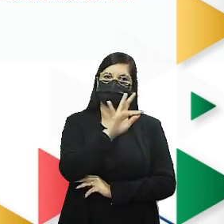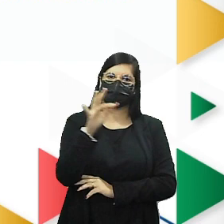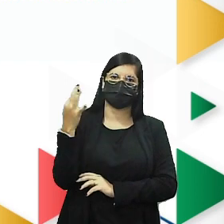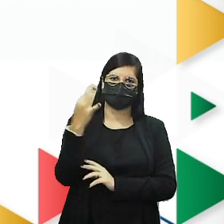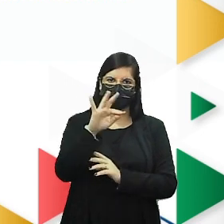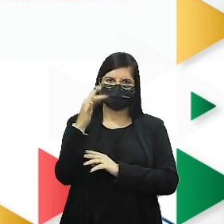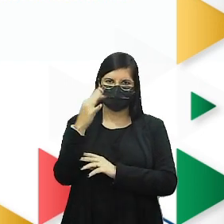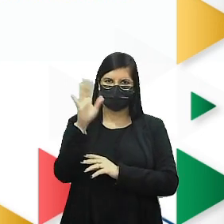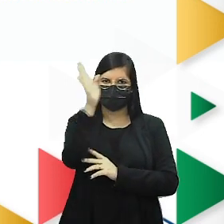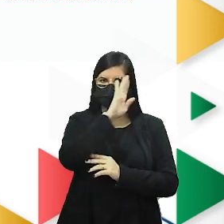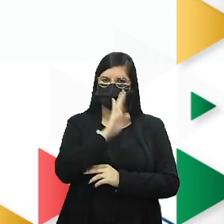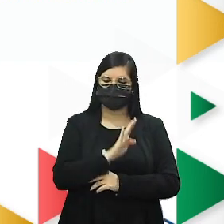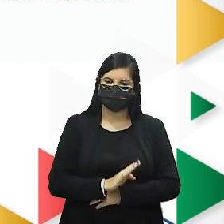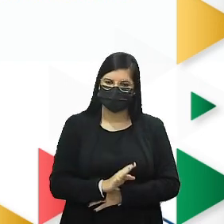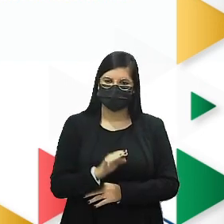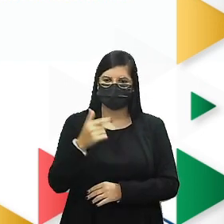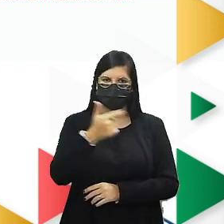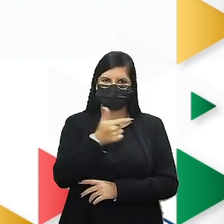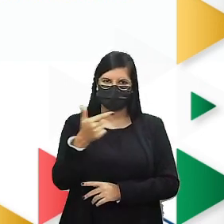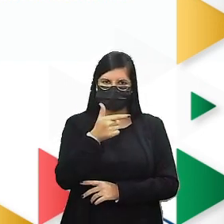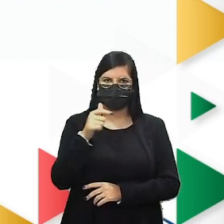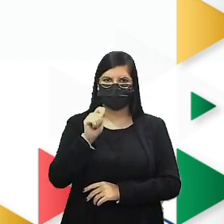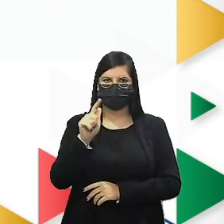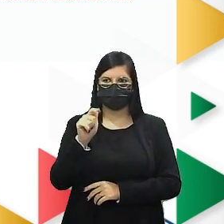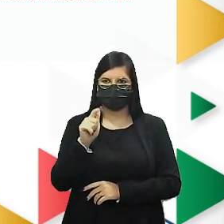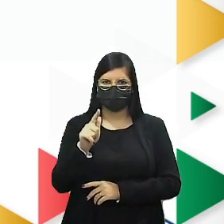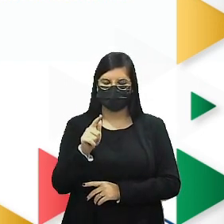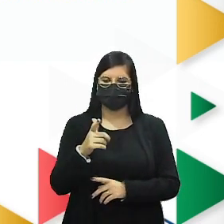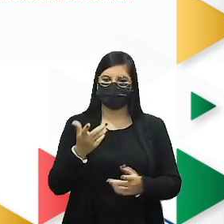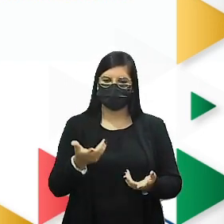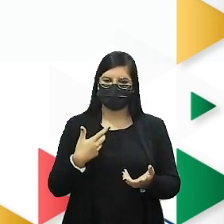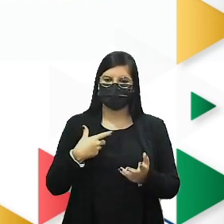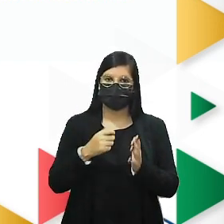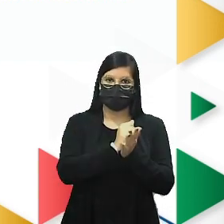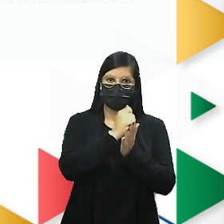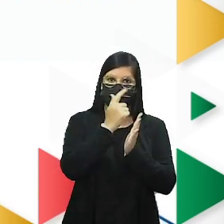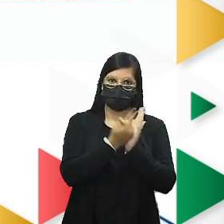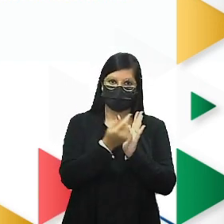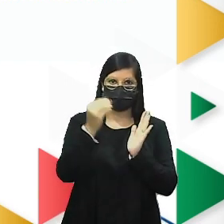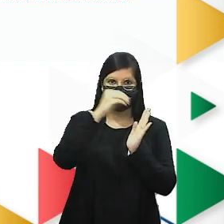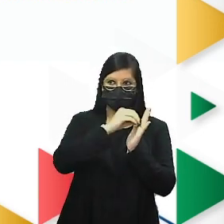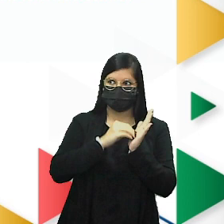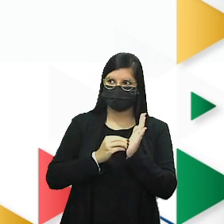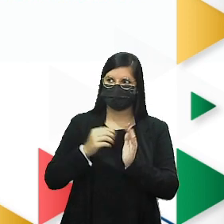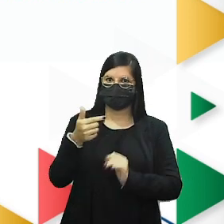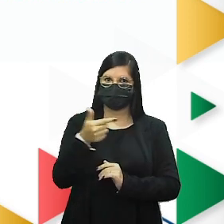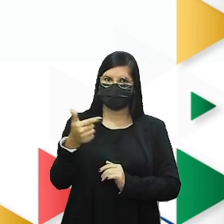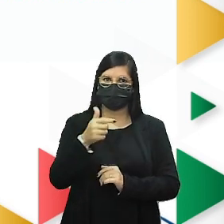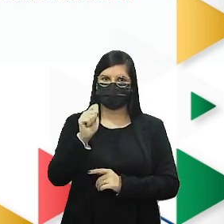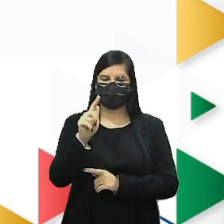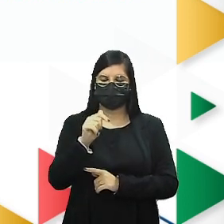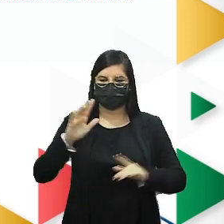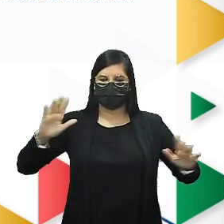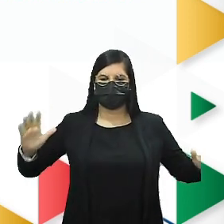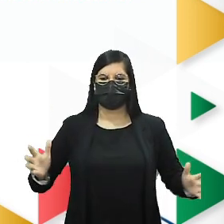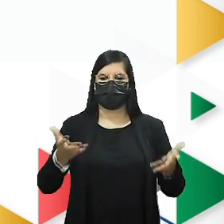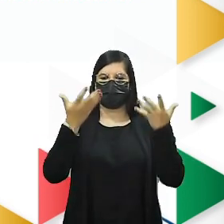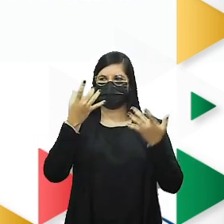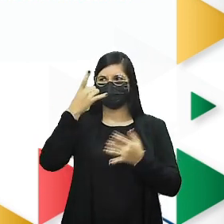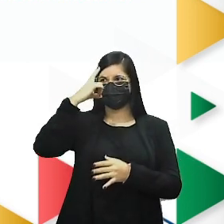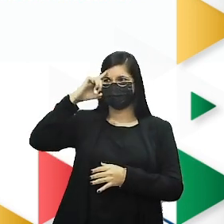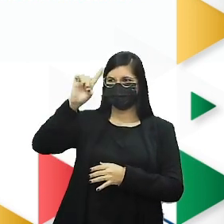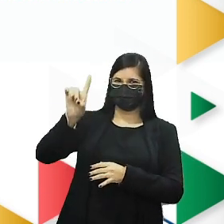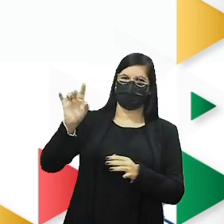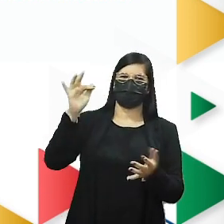Dia do Folclore é dia 22 de agosto. Então, anotem na agenda. Então, dia 22 de agosto, a gente comemora, é o nosso Dia